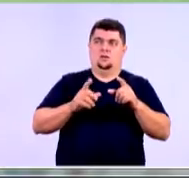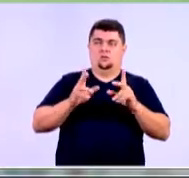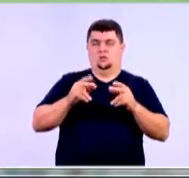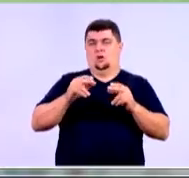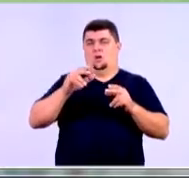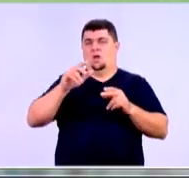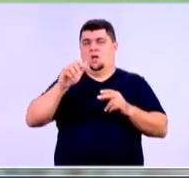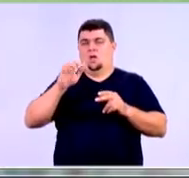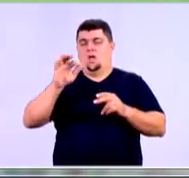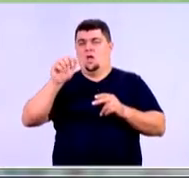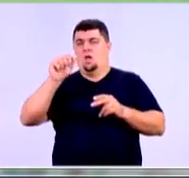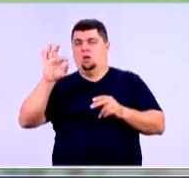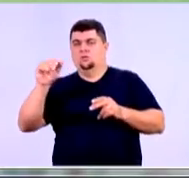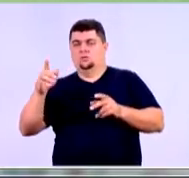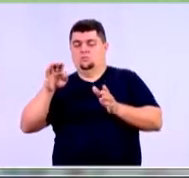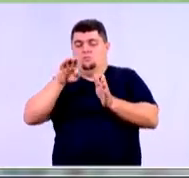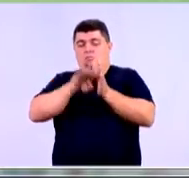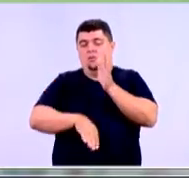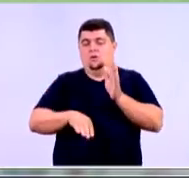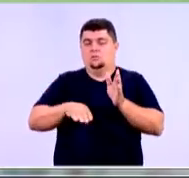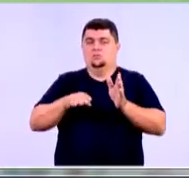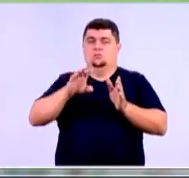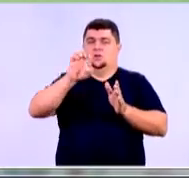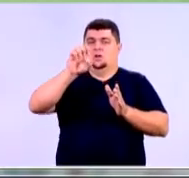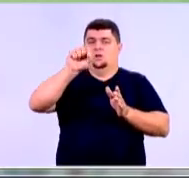discutimos, menos estoques,